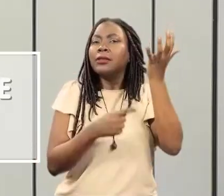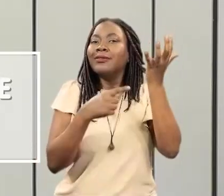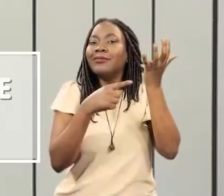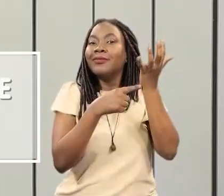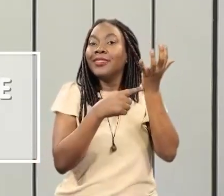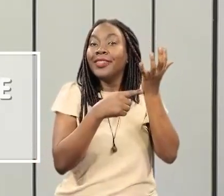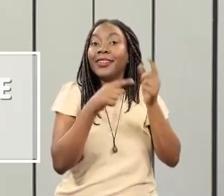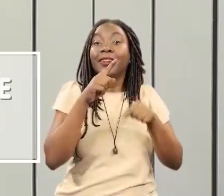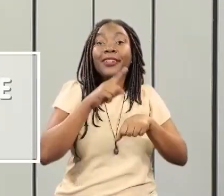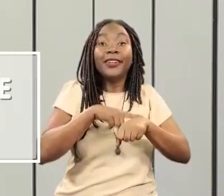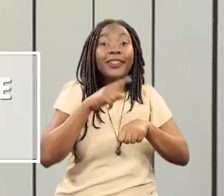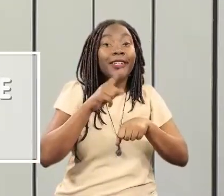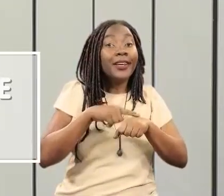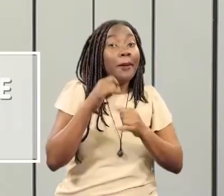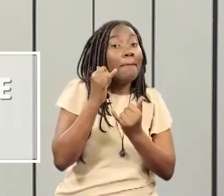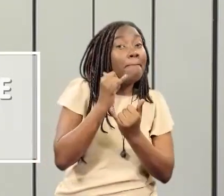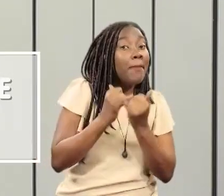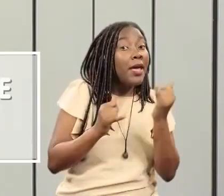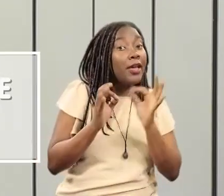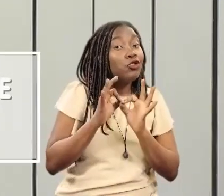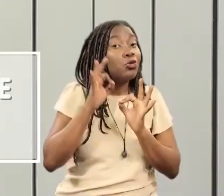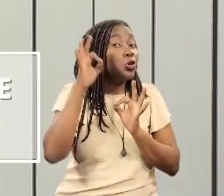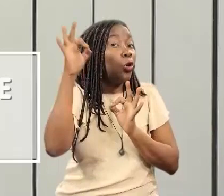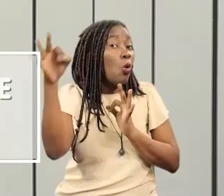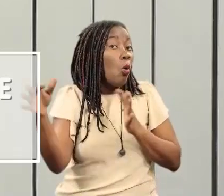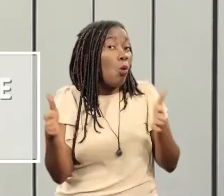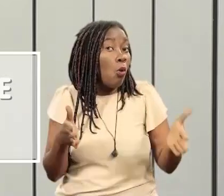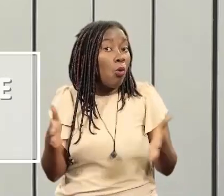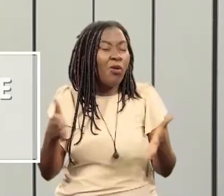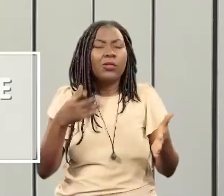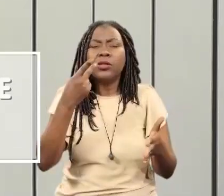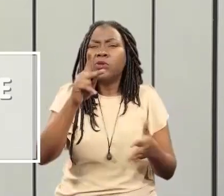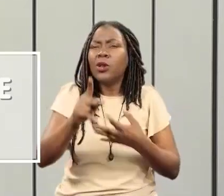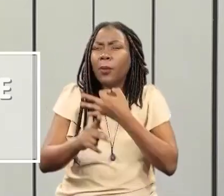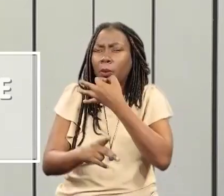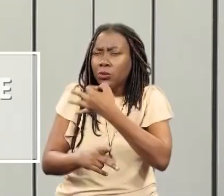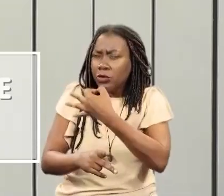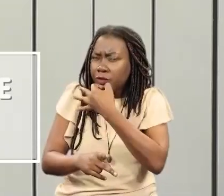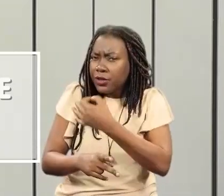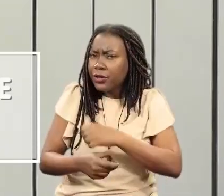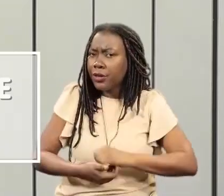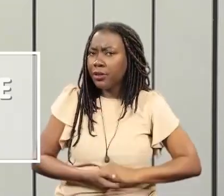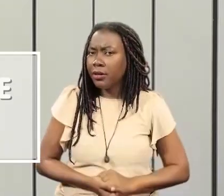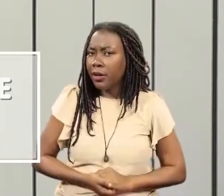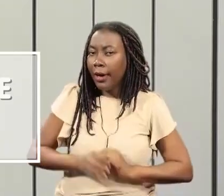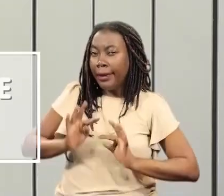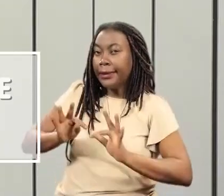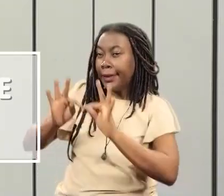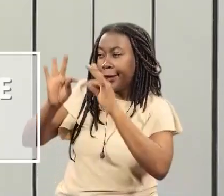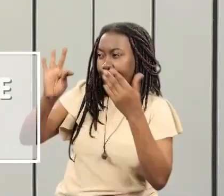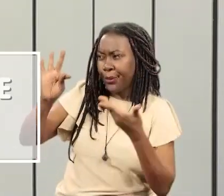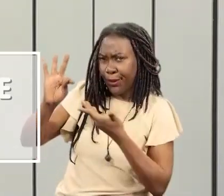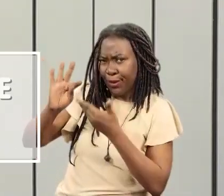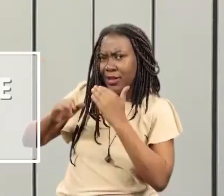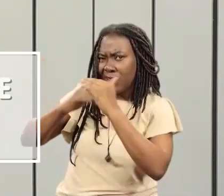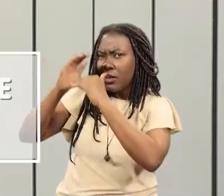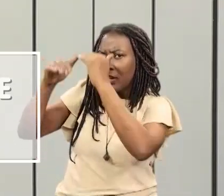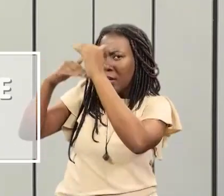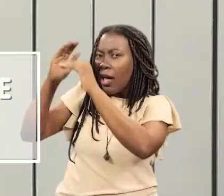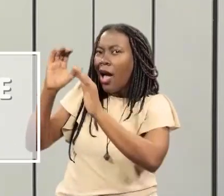e longo prazo. No seu ponto de vista, Laís, a tecnologia vem evoluindo de